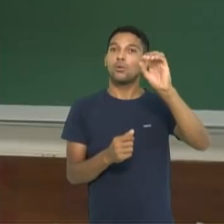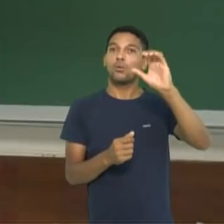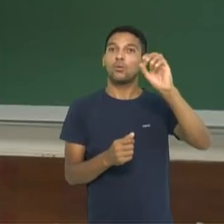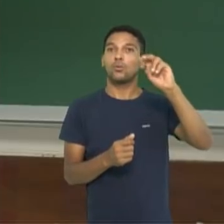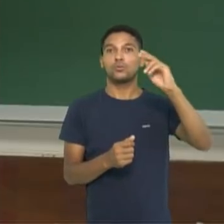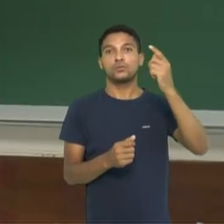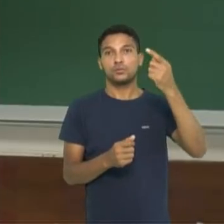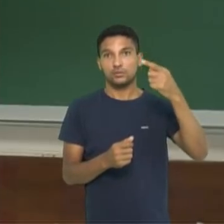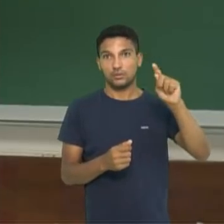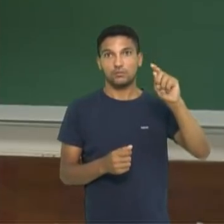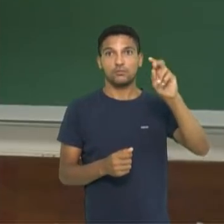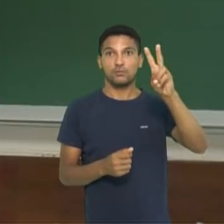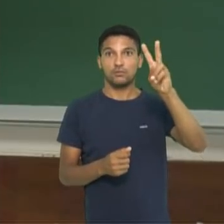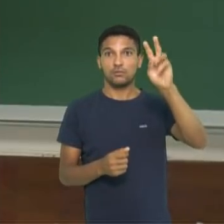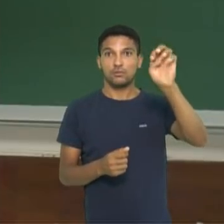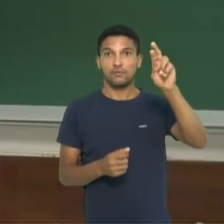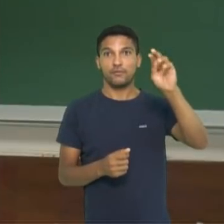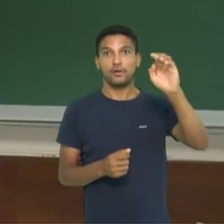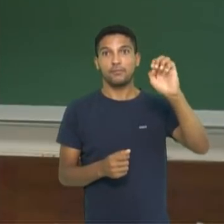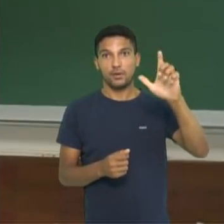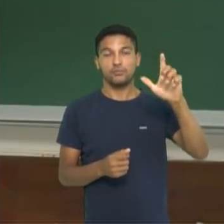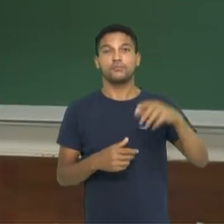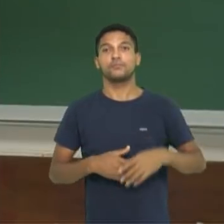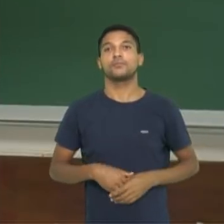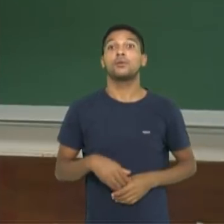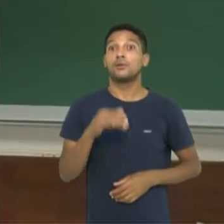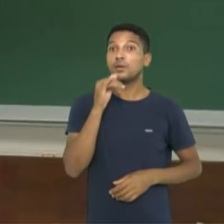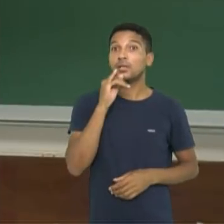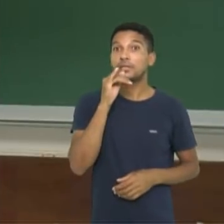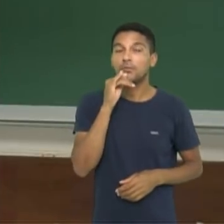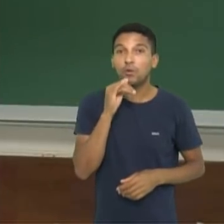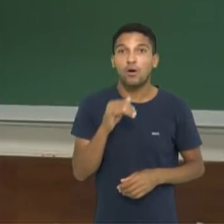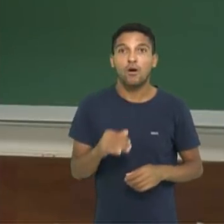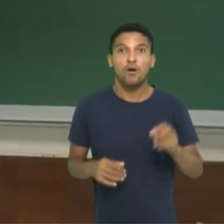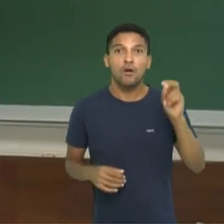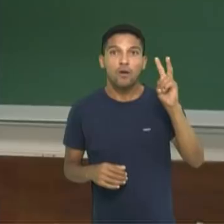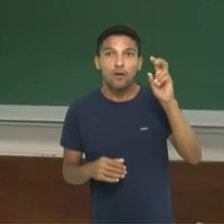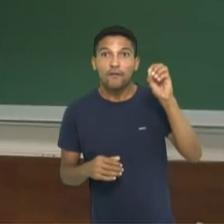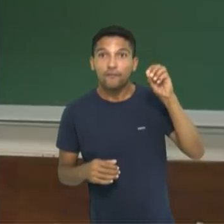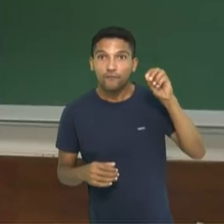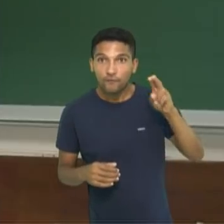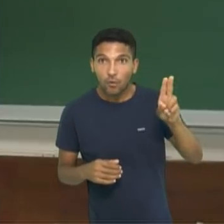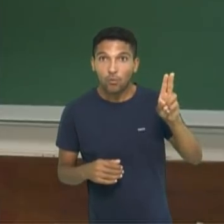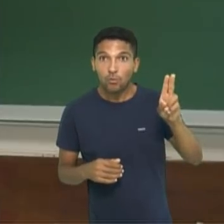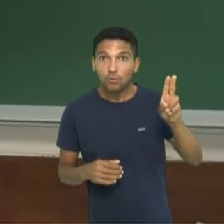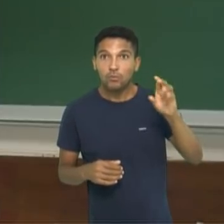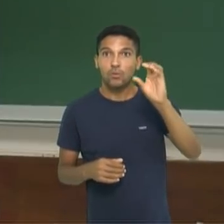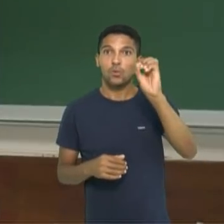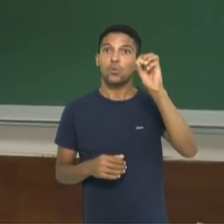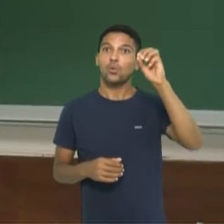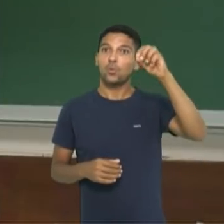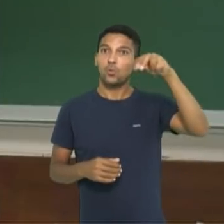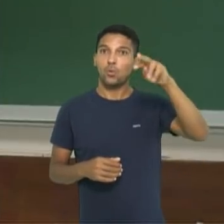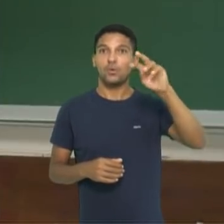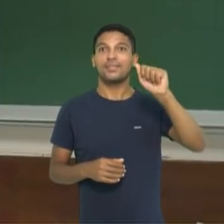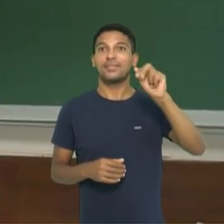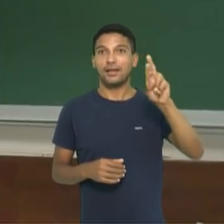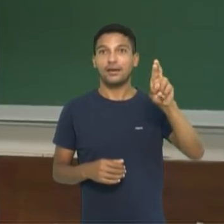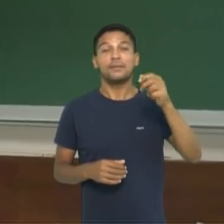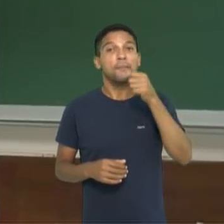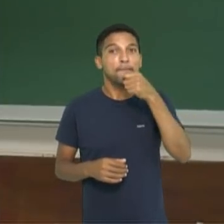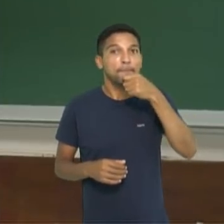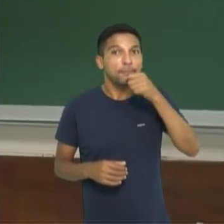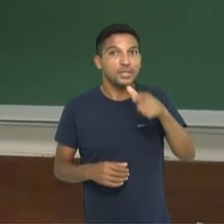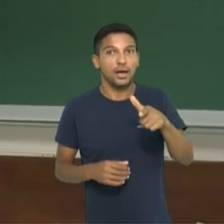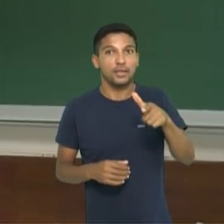tem o ir só como um verbo auxiliar. O principal aqui é contar, né, a piada. Então, eu poderia colocar aqui numa